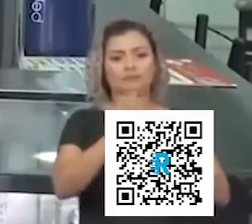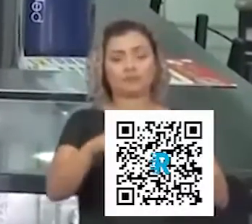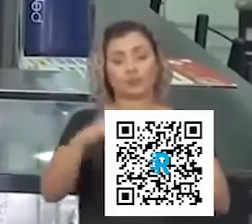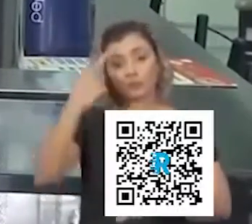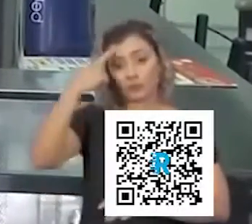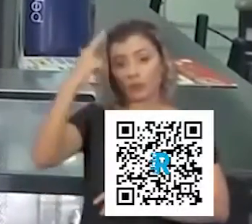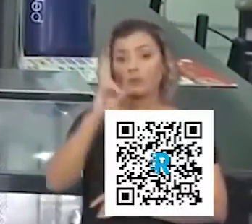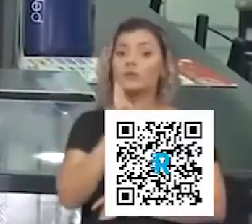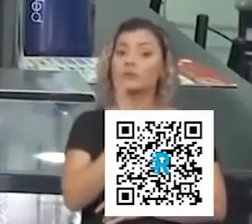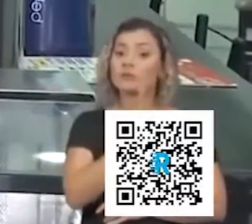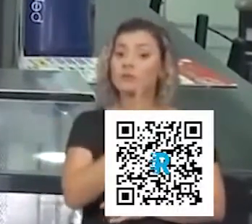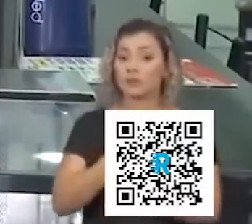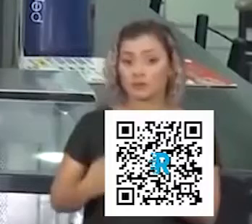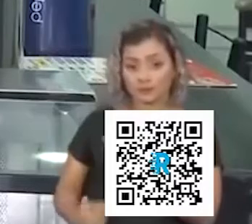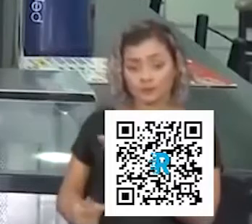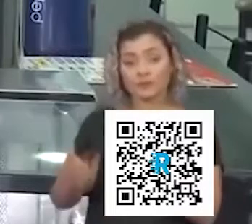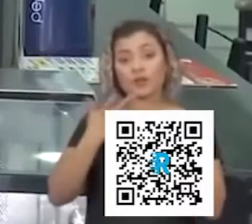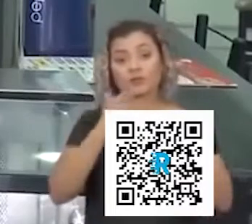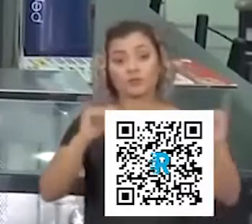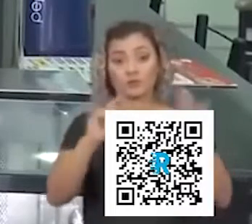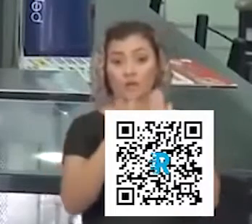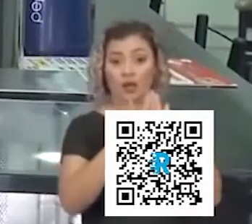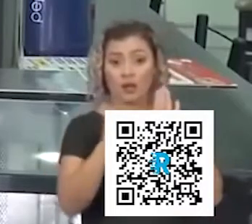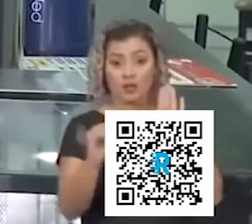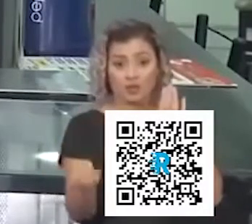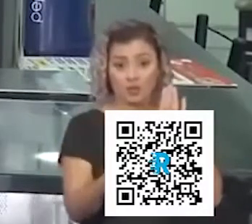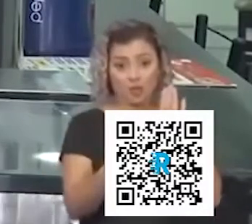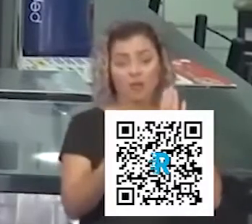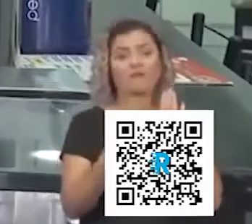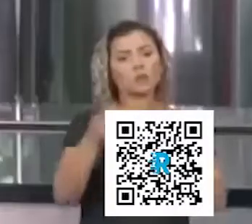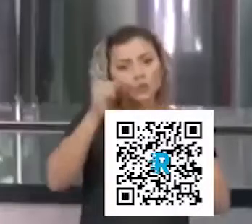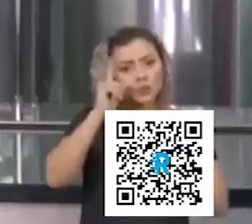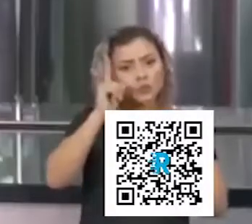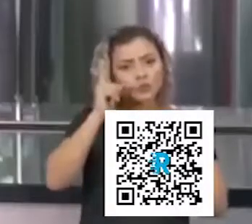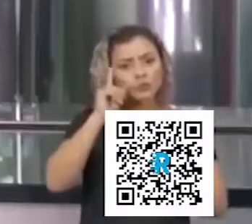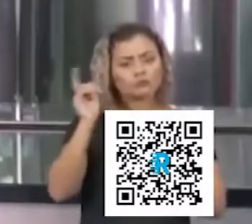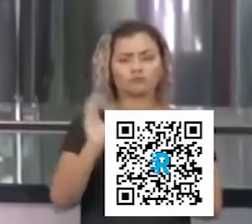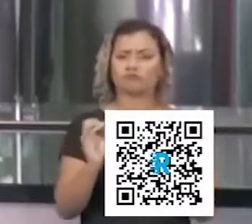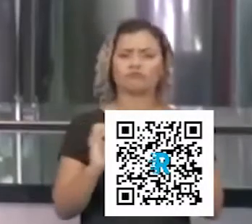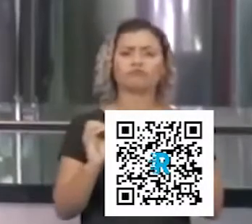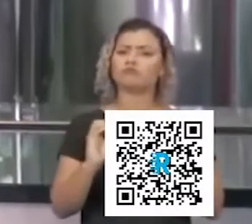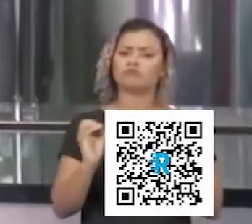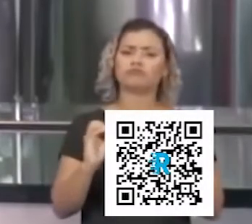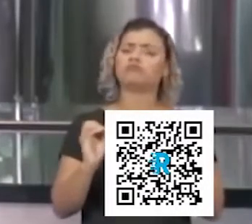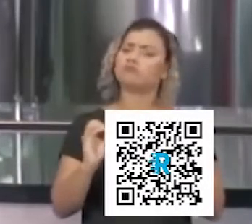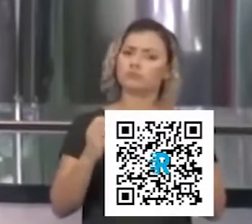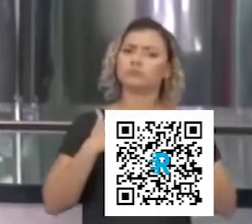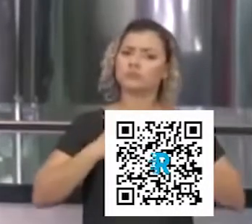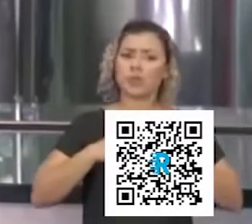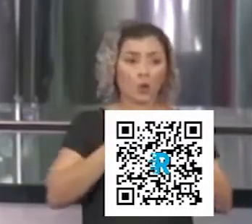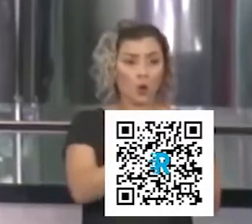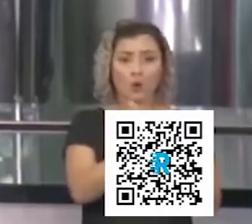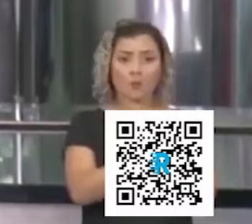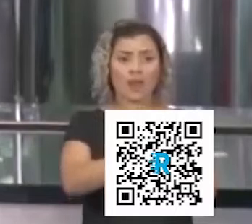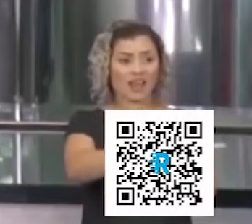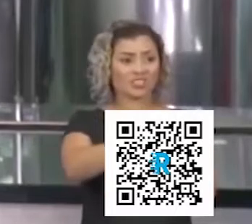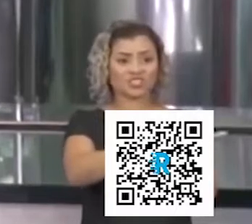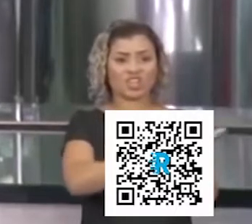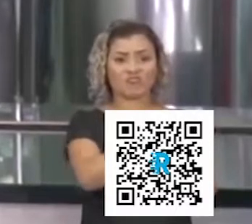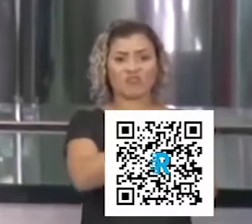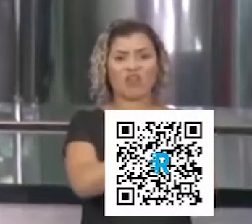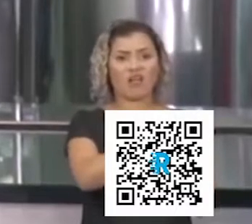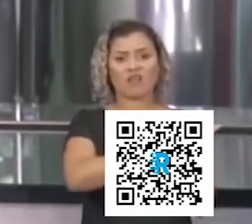restaurante na Zona Oeste de São Paulo diz que a nova lei não deve pesar no dia a dia. A gente vai deixar de comprar o descartável, de gastar com descartável,